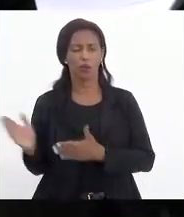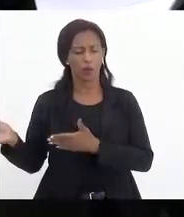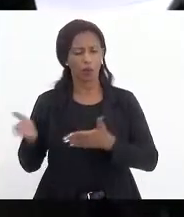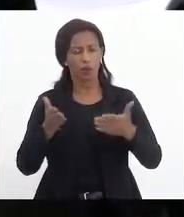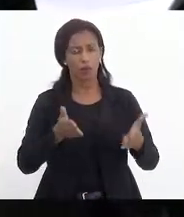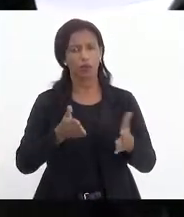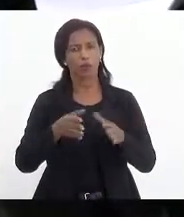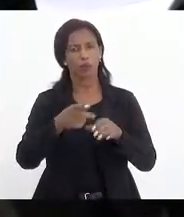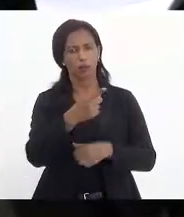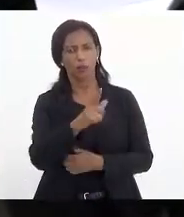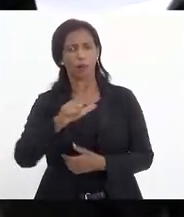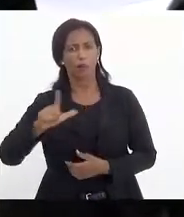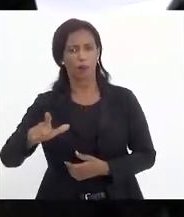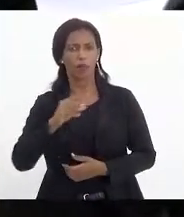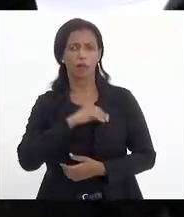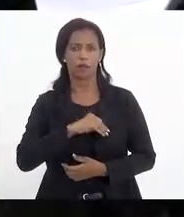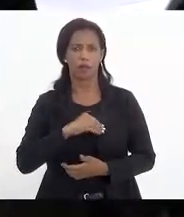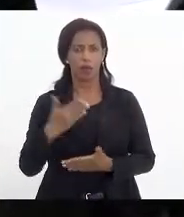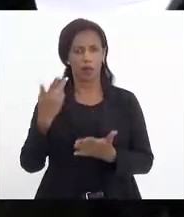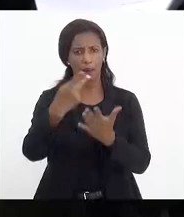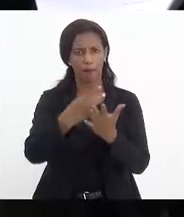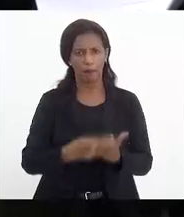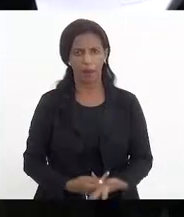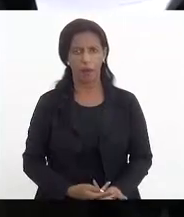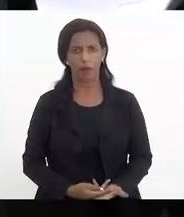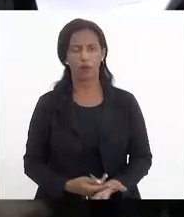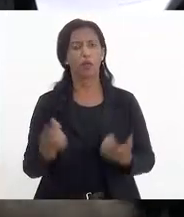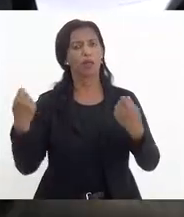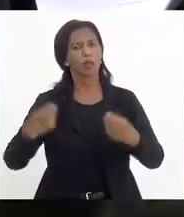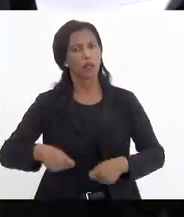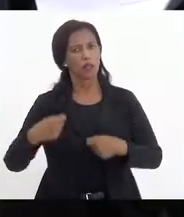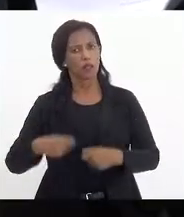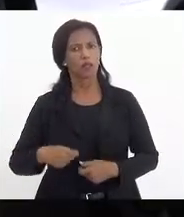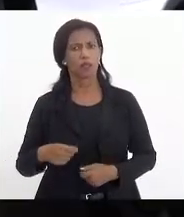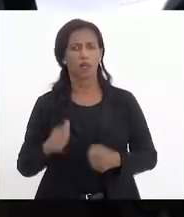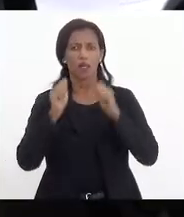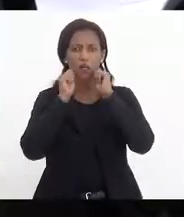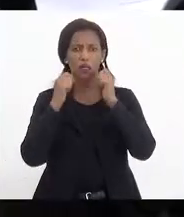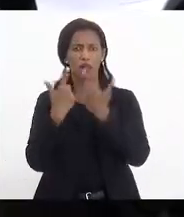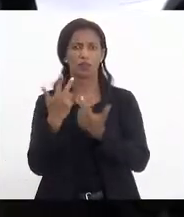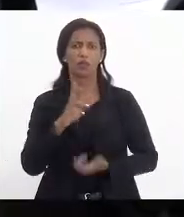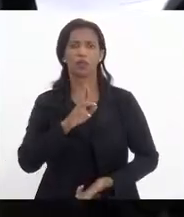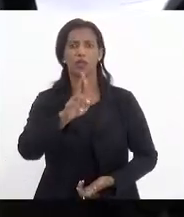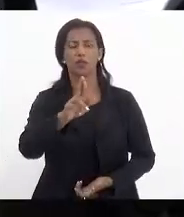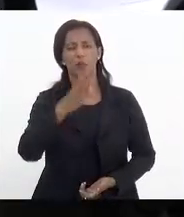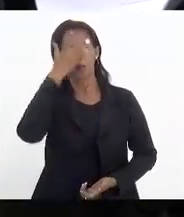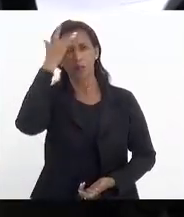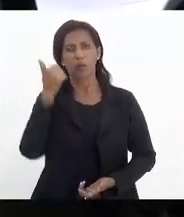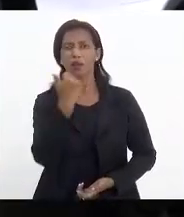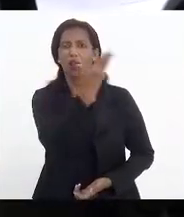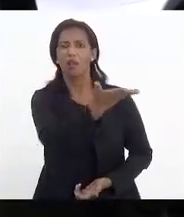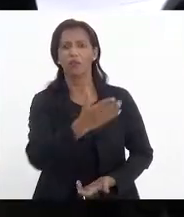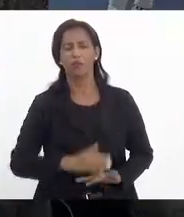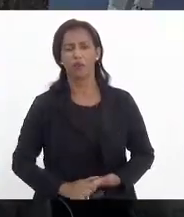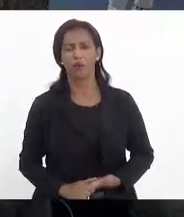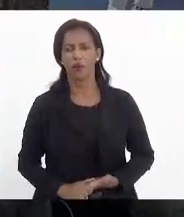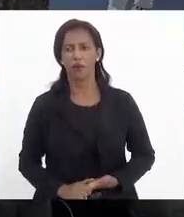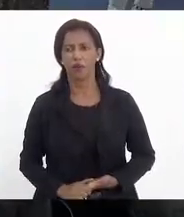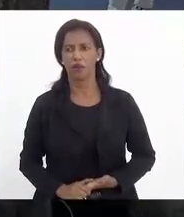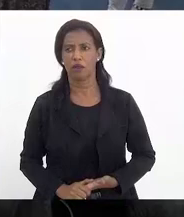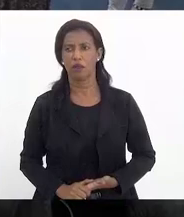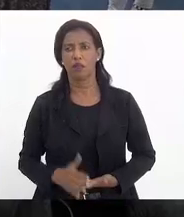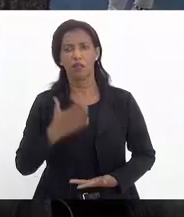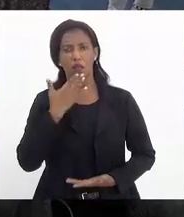projeto da questão salarial à pauta e é necessário que o parlamento dê uma resposta a quem está lá fora. Então, faço aqui mais um